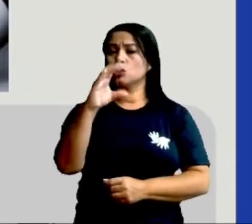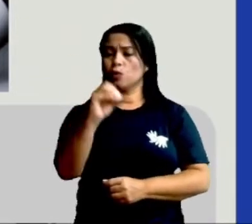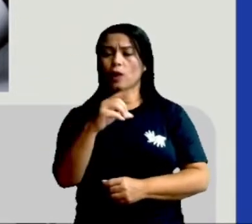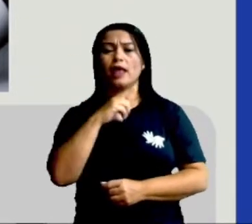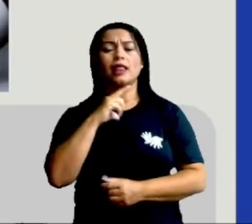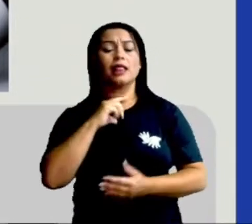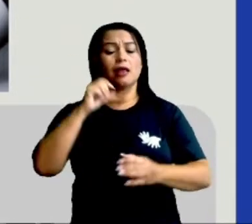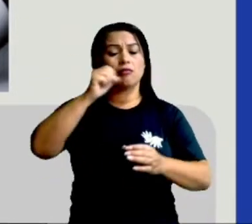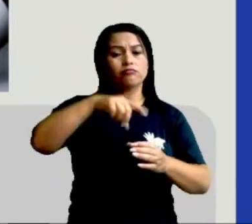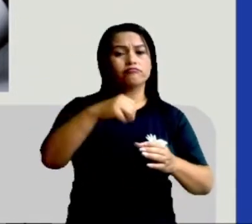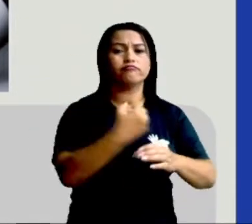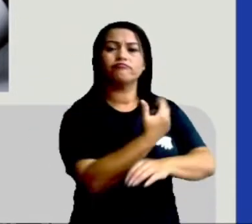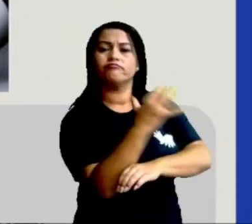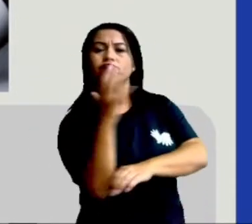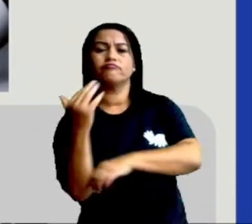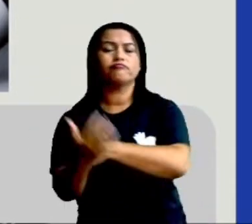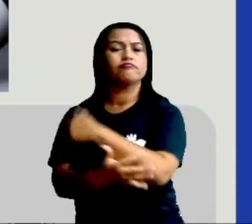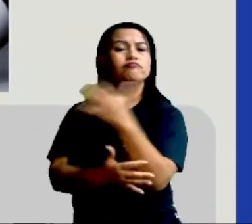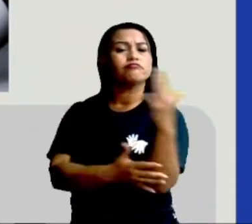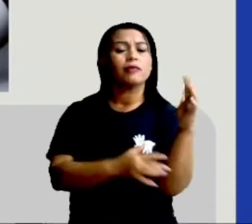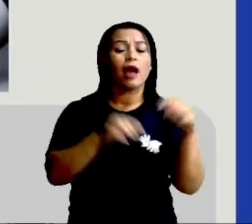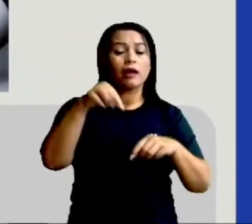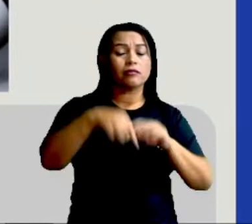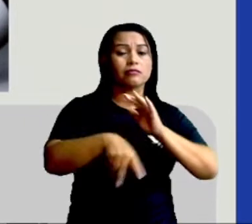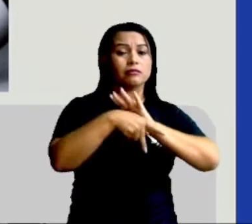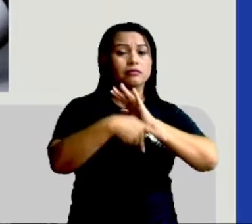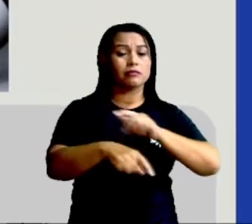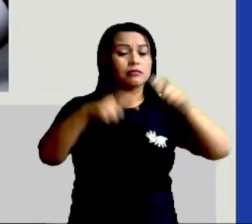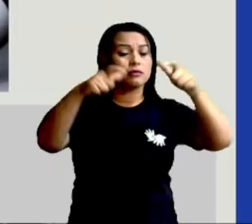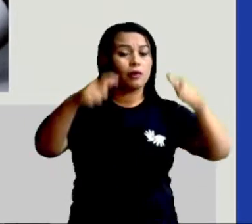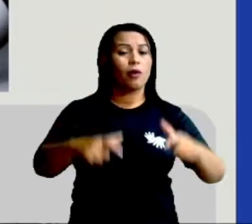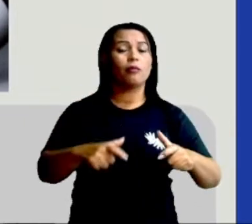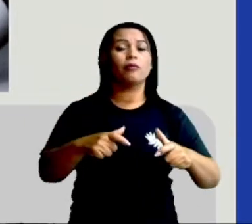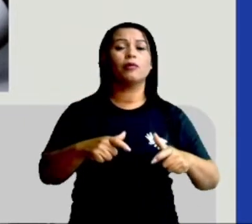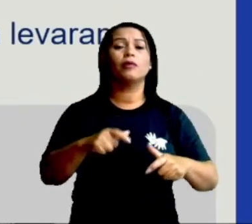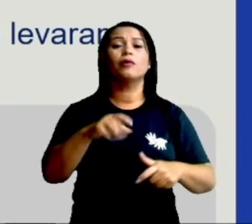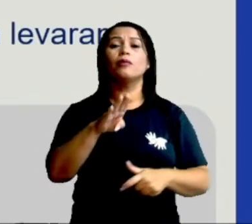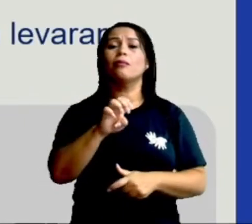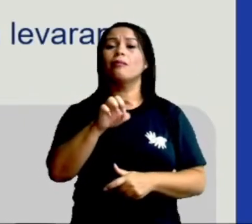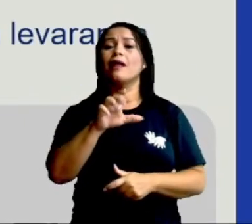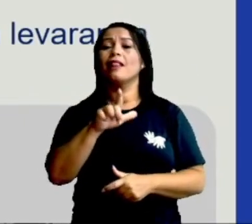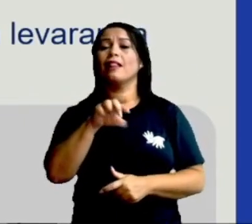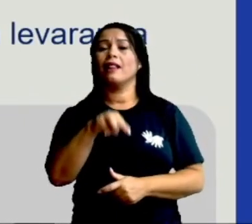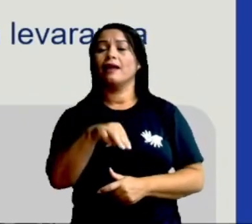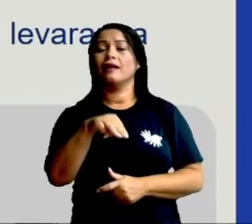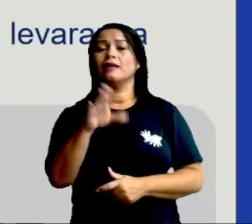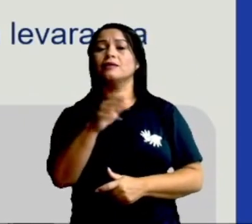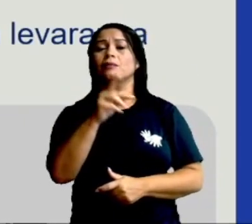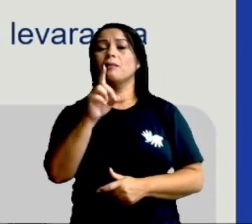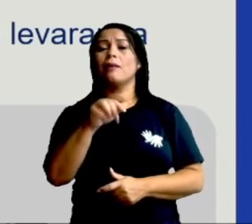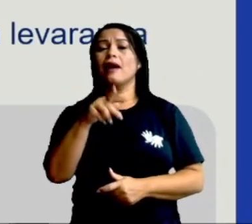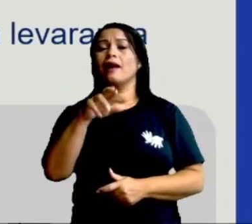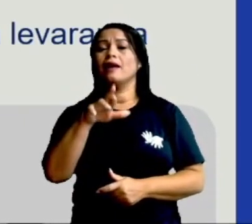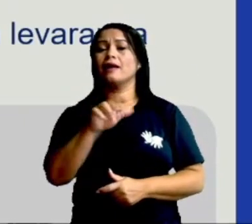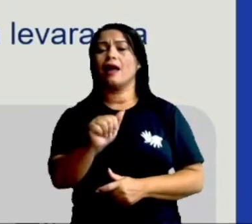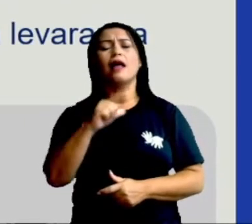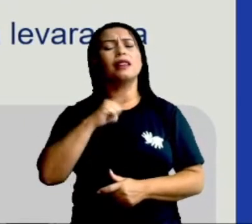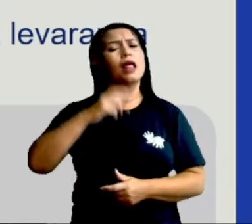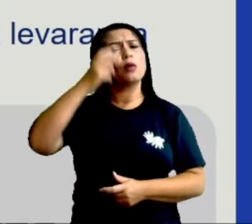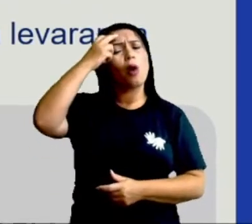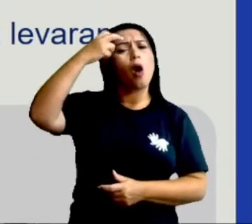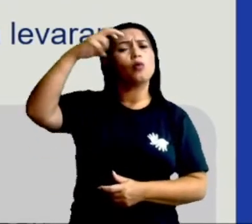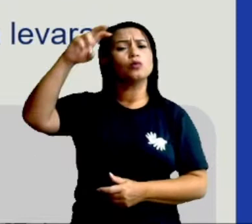da Guiana Francesa e as plantou em Belém do Pará. A cultura do